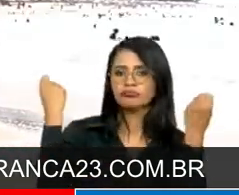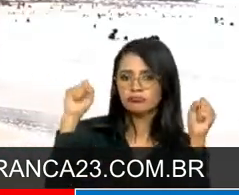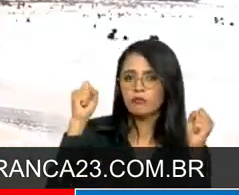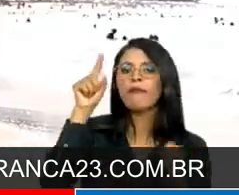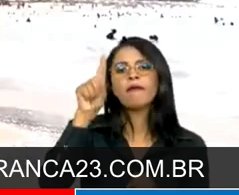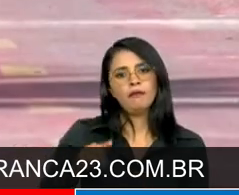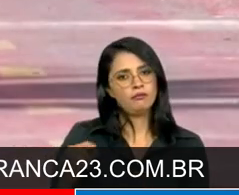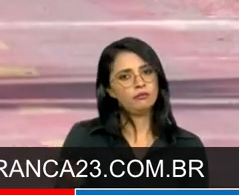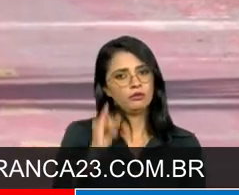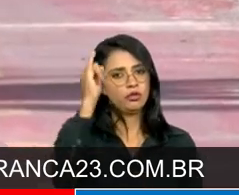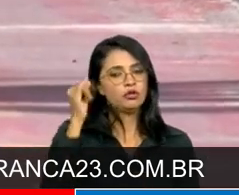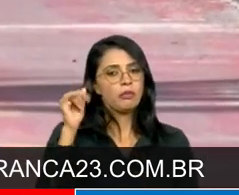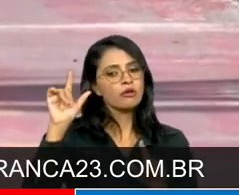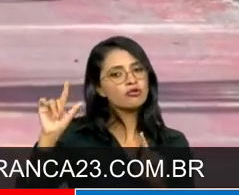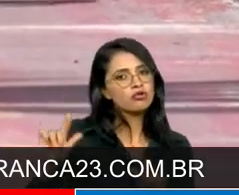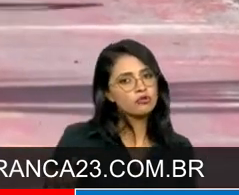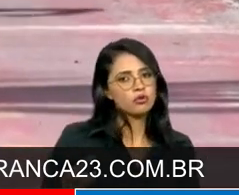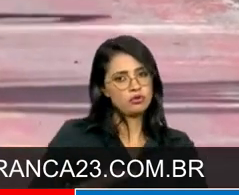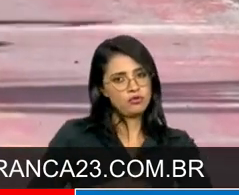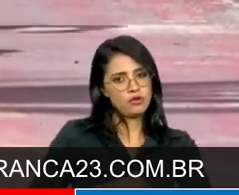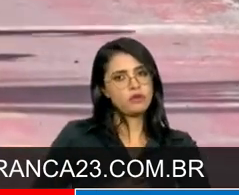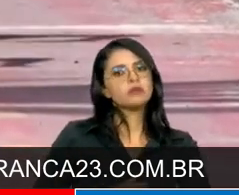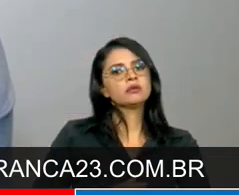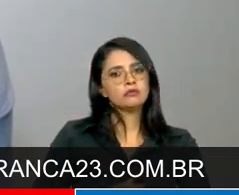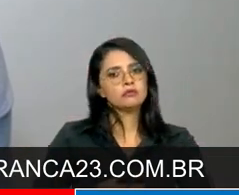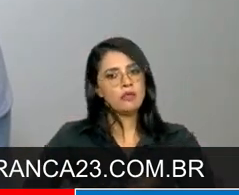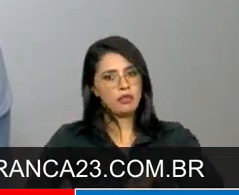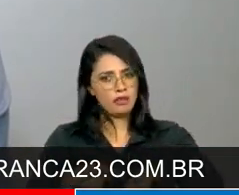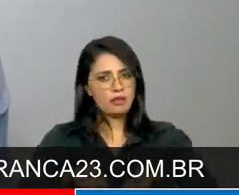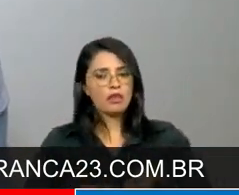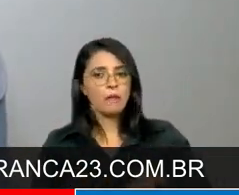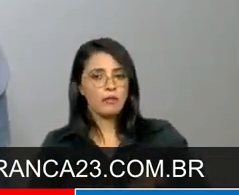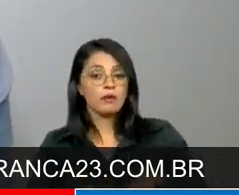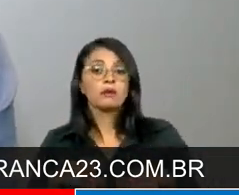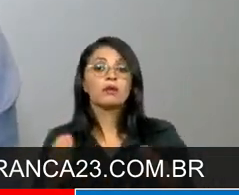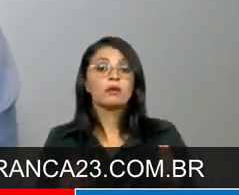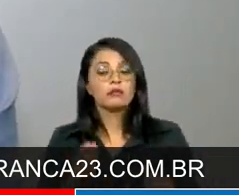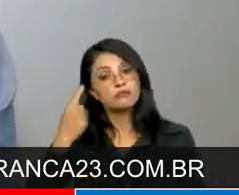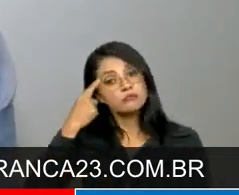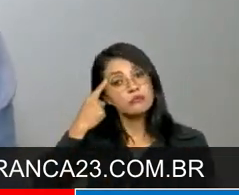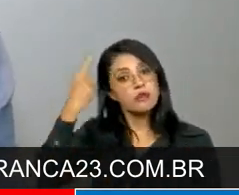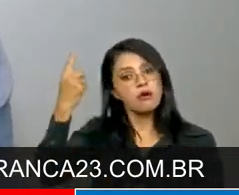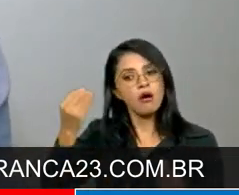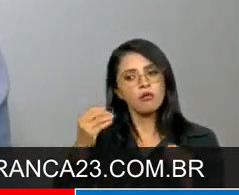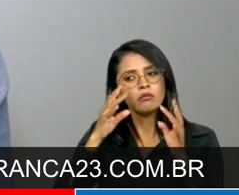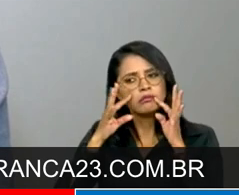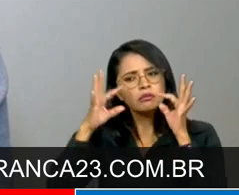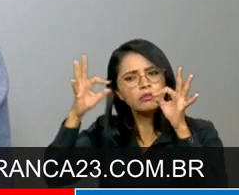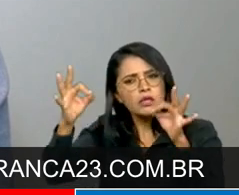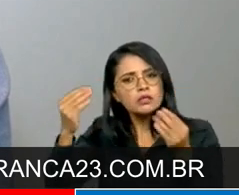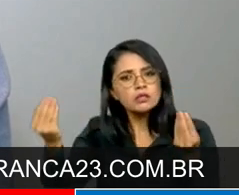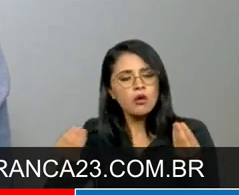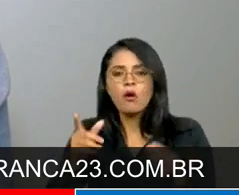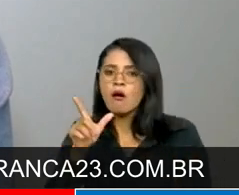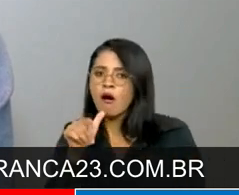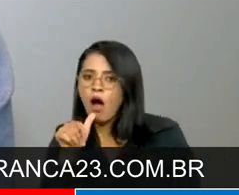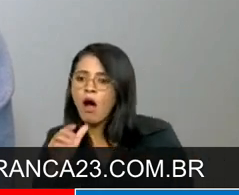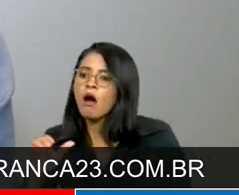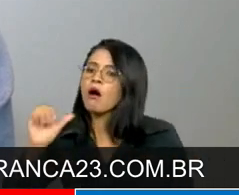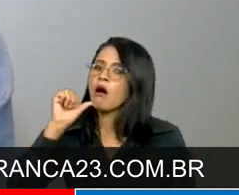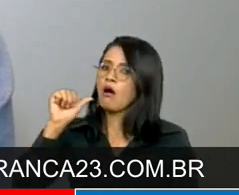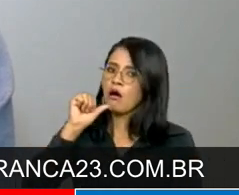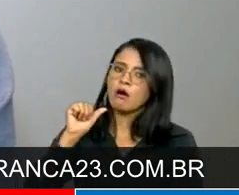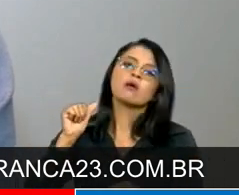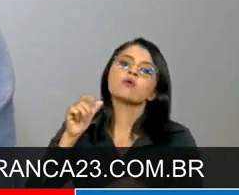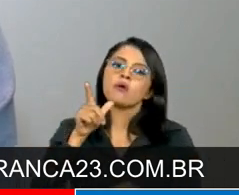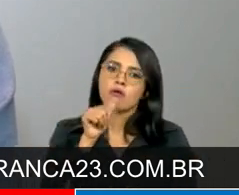que podem minimizar possíveis doenças vasculares. O ideal seria a gente ter muita atenção em relação à hidratação, e aí eu queria